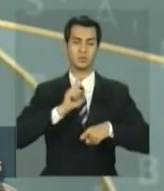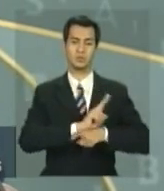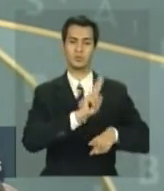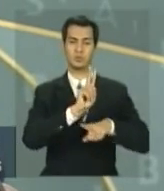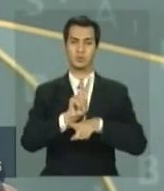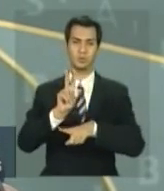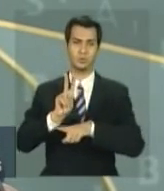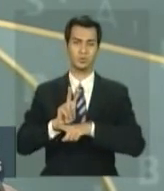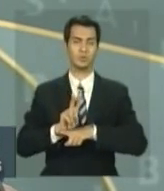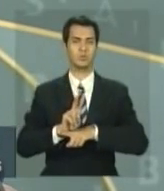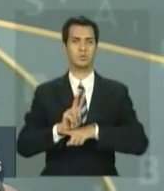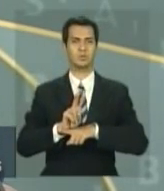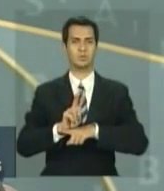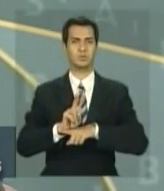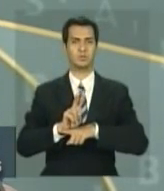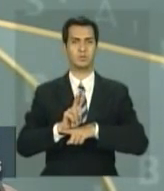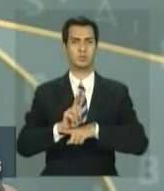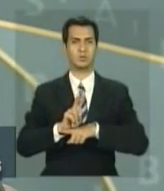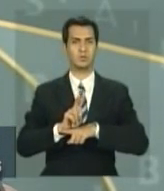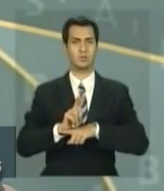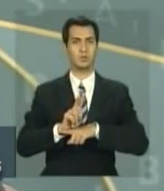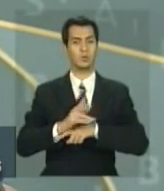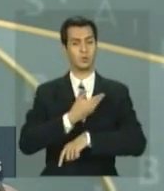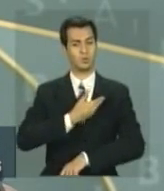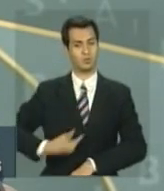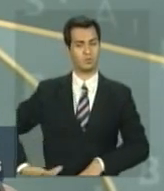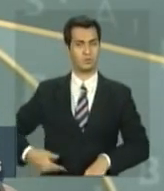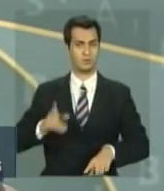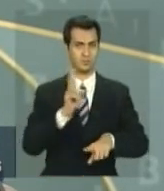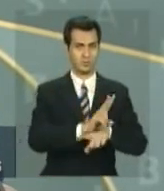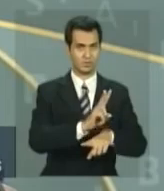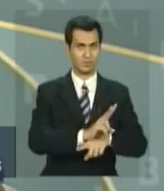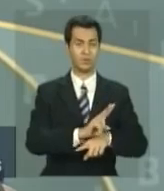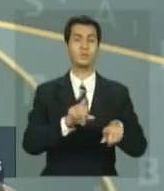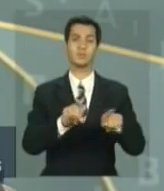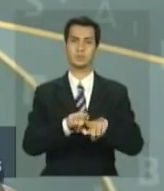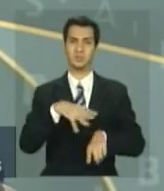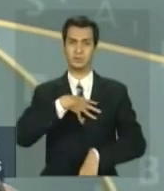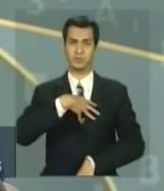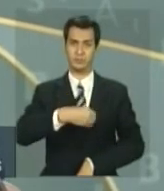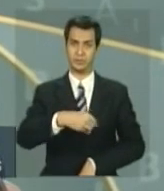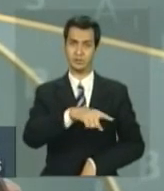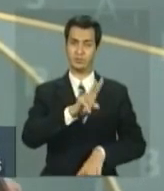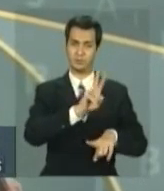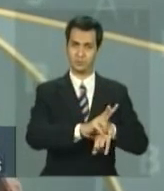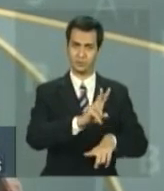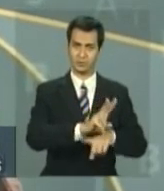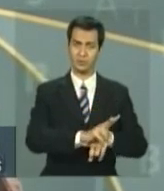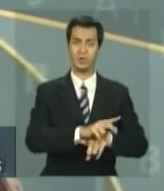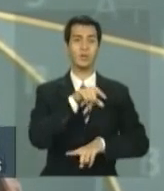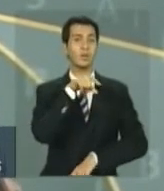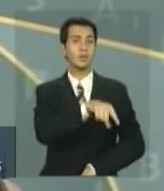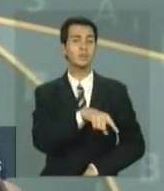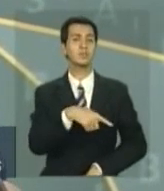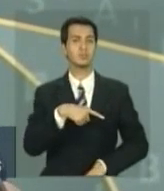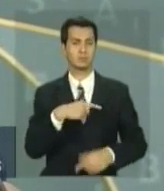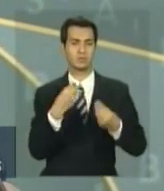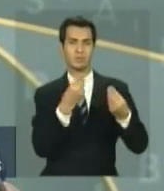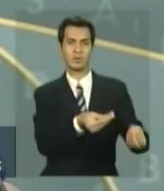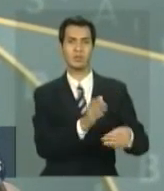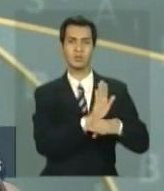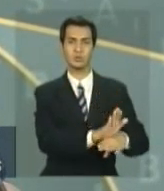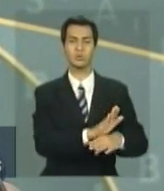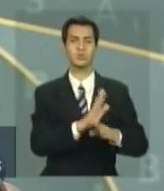Estado para si e para seus filhos, desde a primeira infância, com boas creches e boas escolas, bons serviços